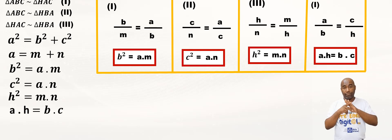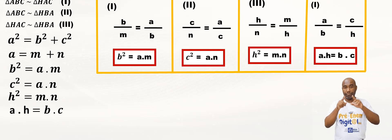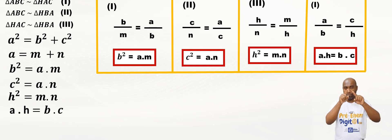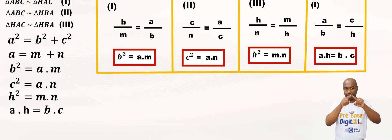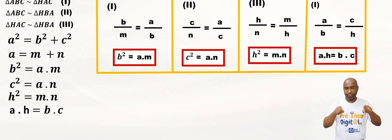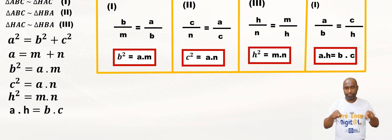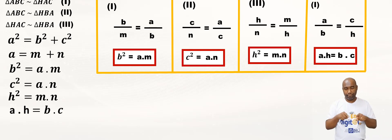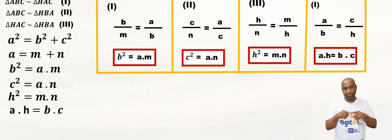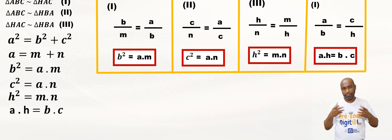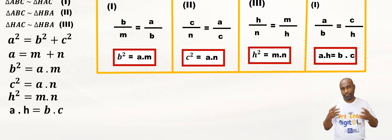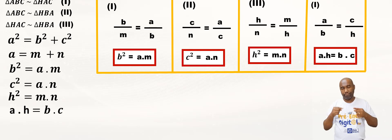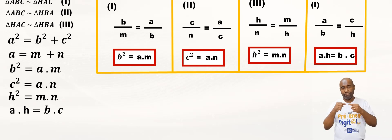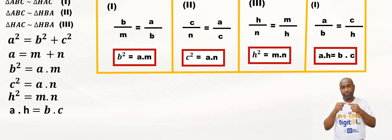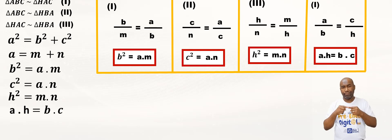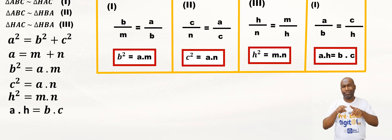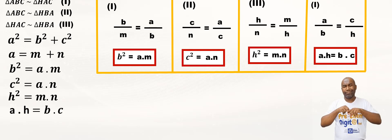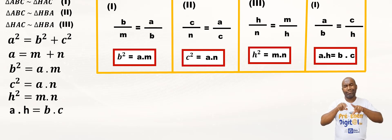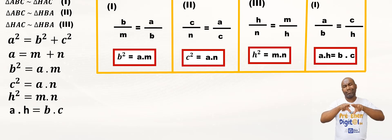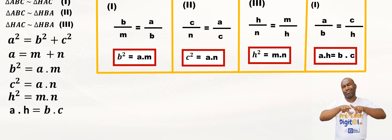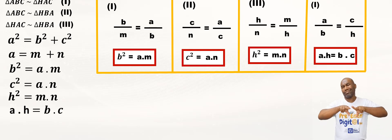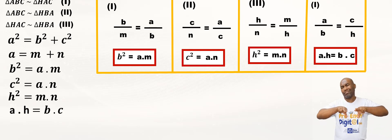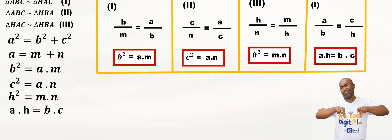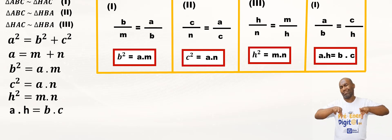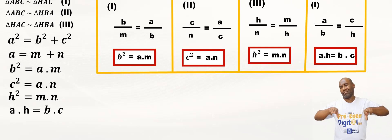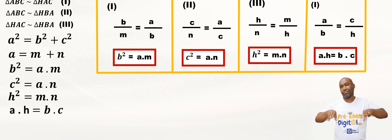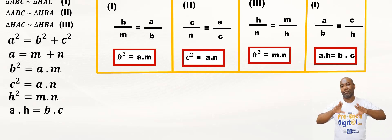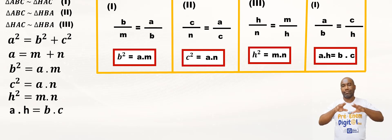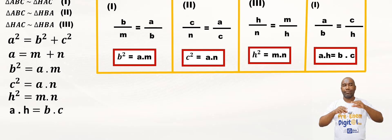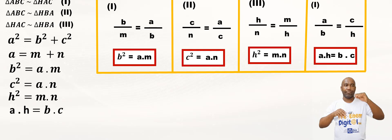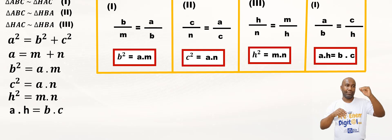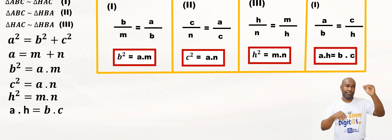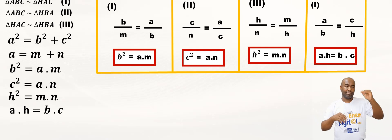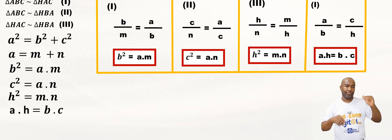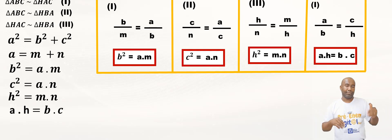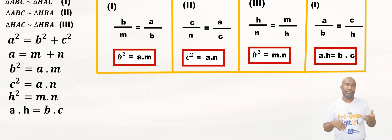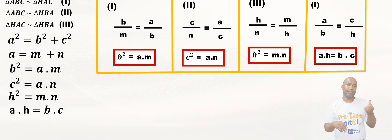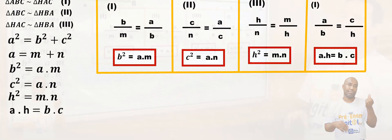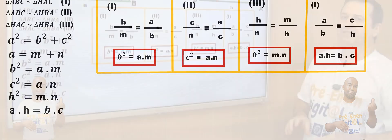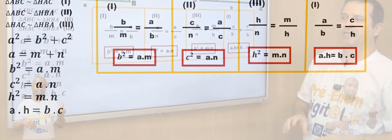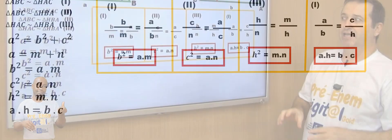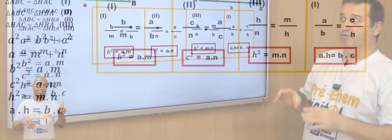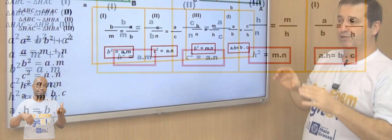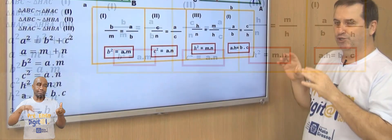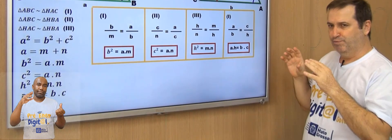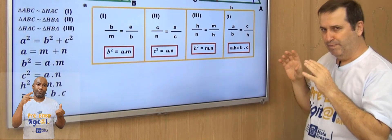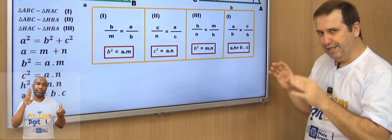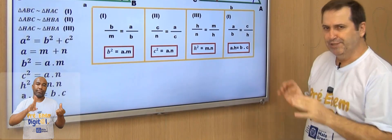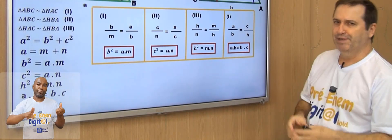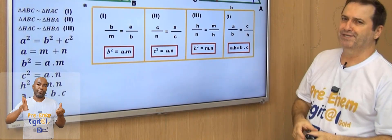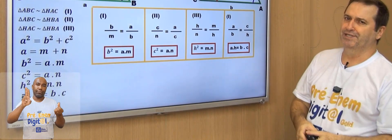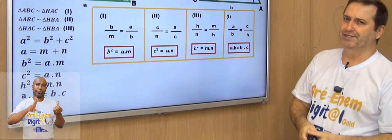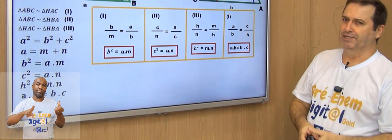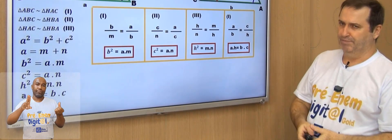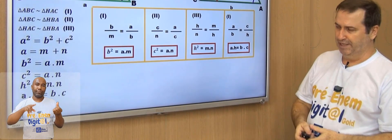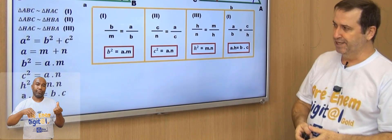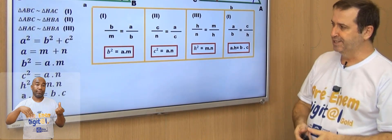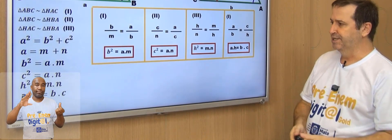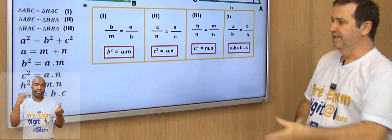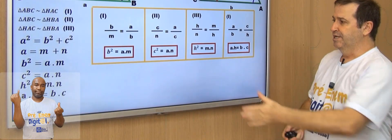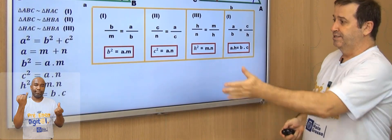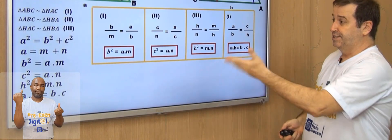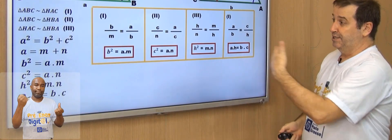se você parar pra pensar é muito mais mas essas seis são as mais usadas é o que a gente mais precisa